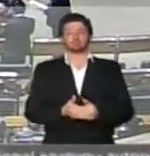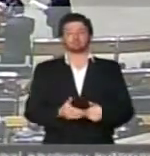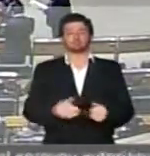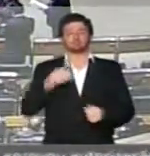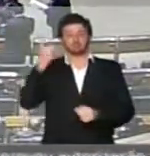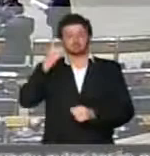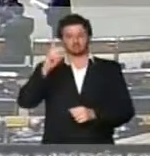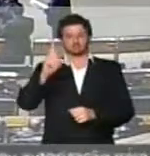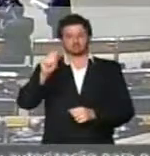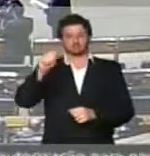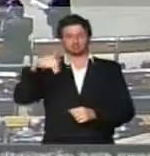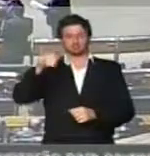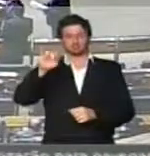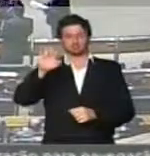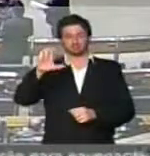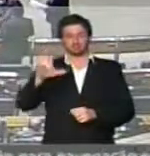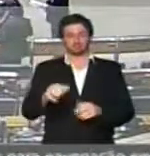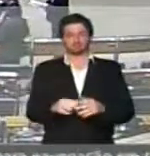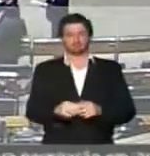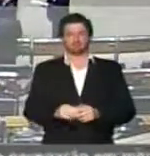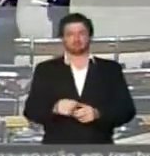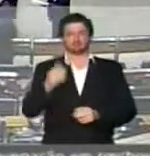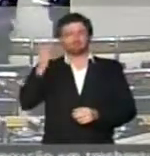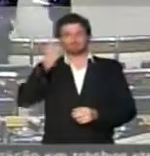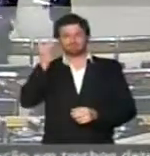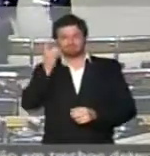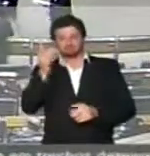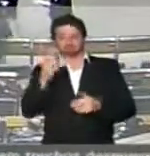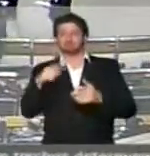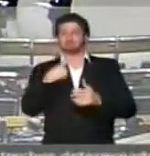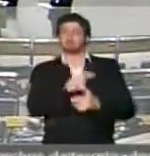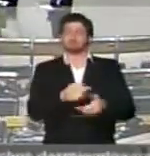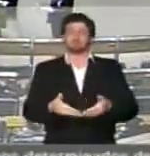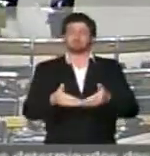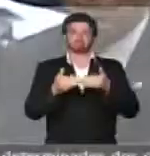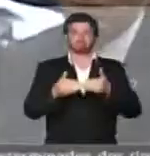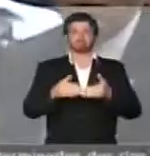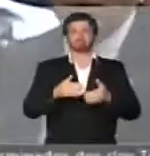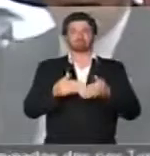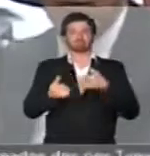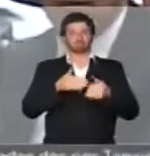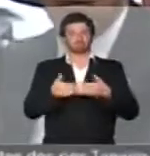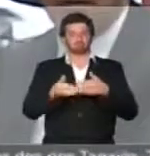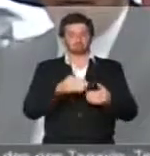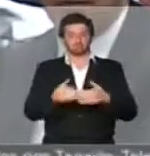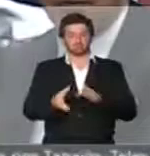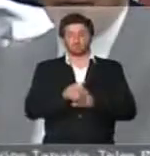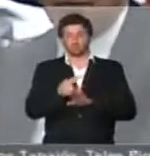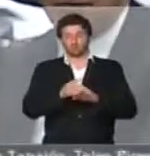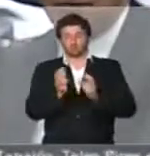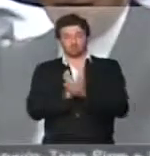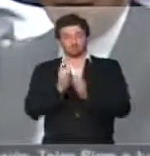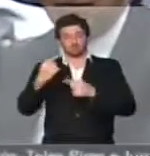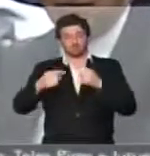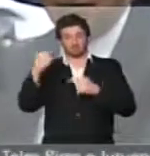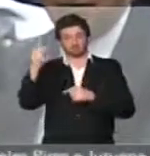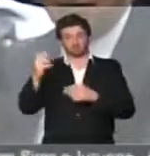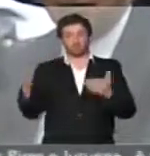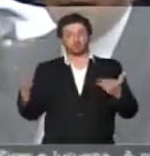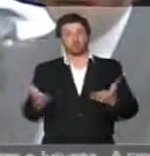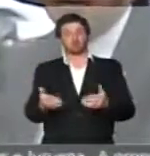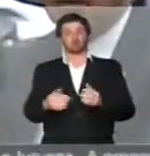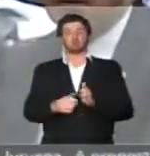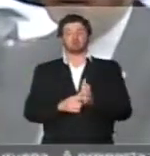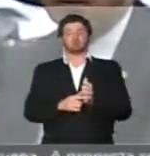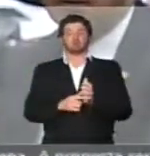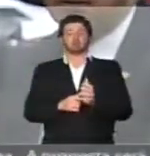Deputado Daniel. Senhores deputados, a gente faz um apelo que, independente da orientação partidária, nesse